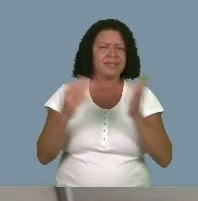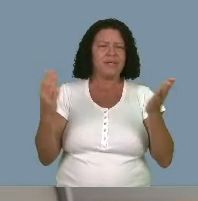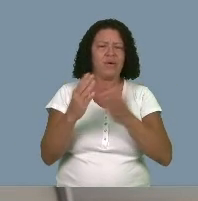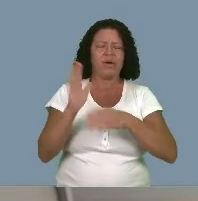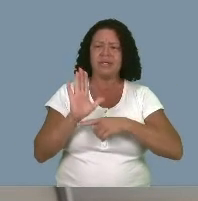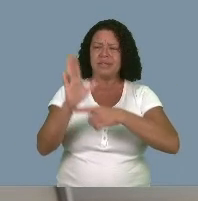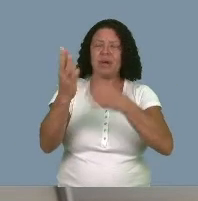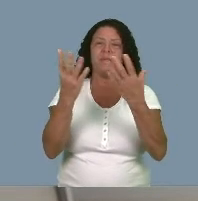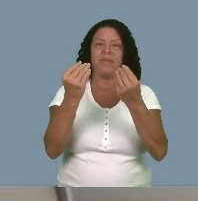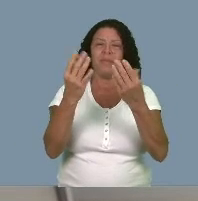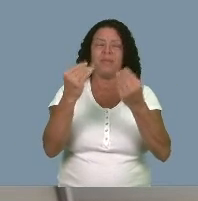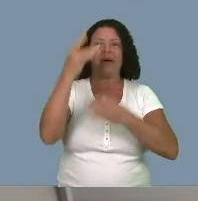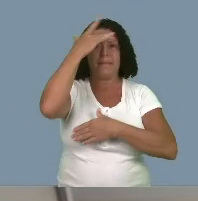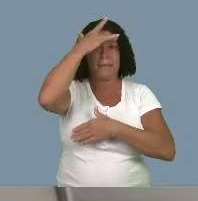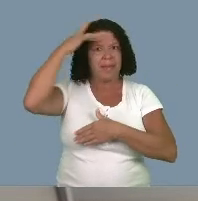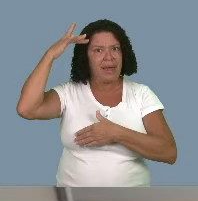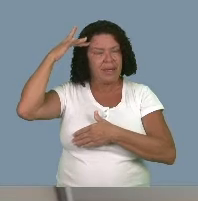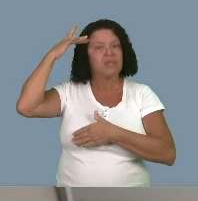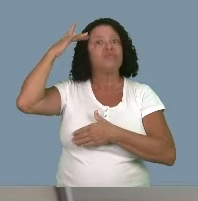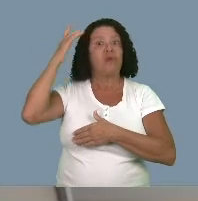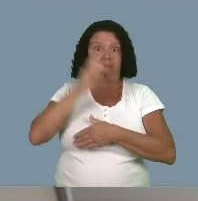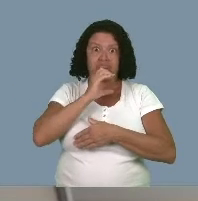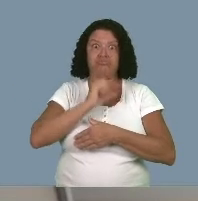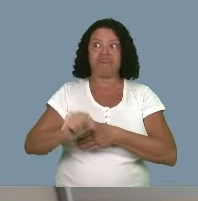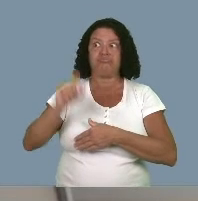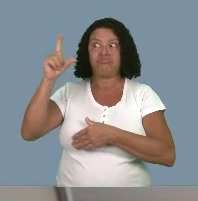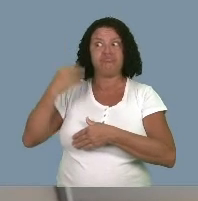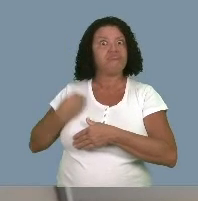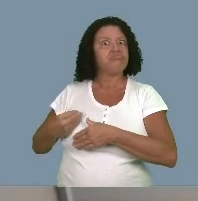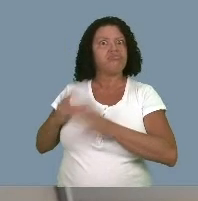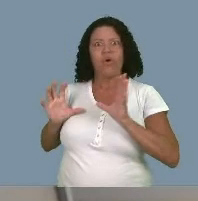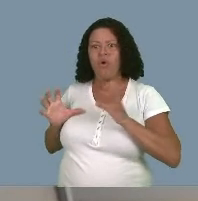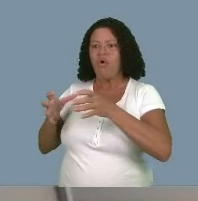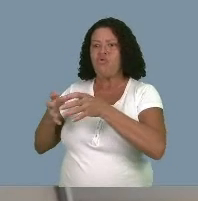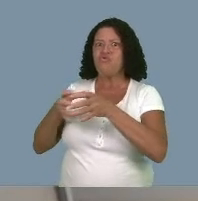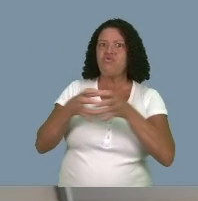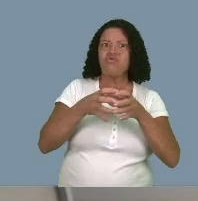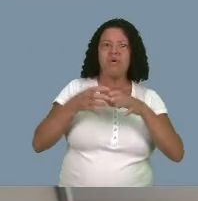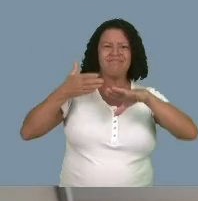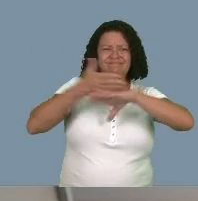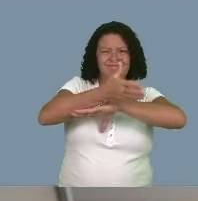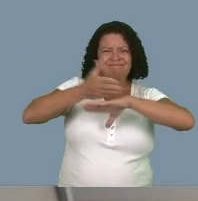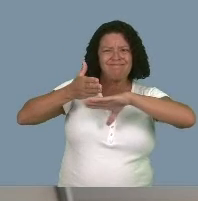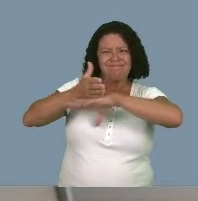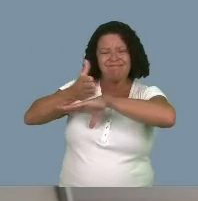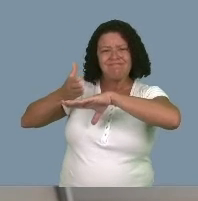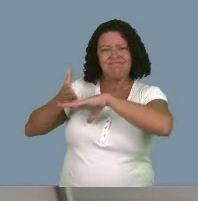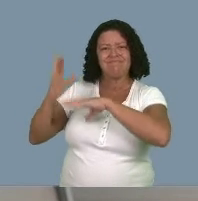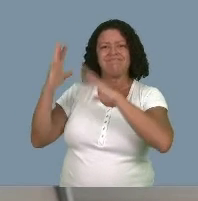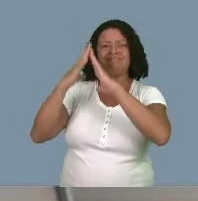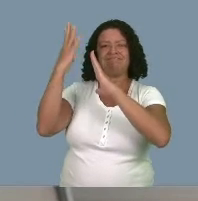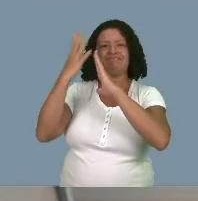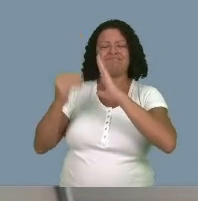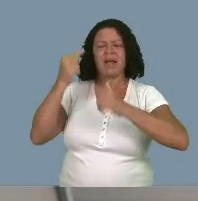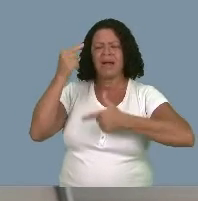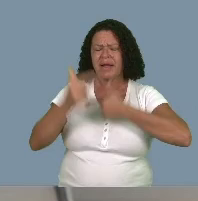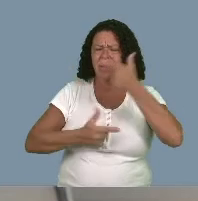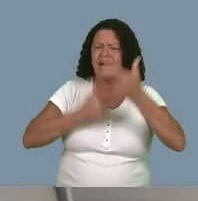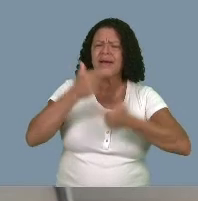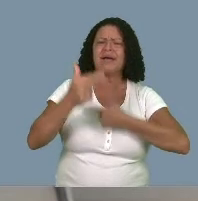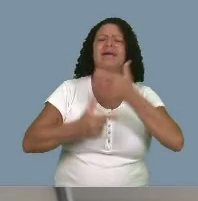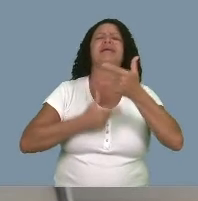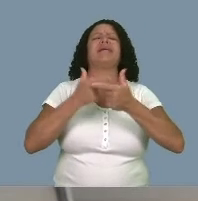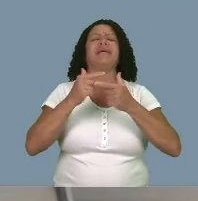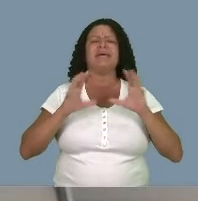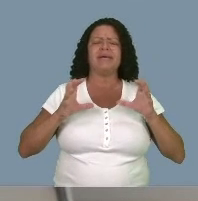pessoas. A falange do Dr. Bezerra de Menezes está presente em diversas casas espíritas, fazendo um trabalho de auxílio